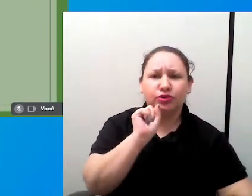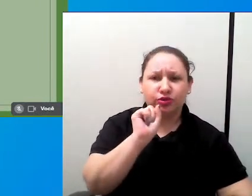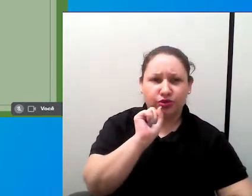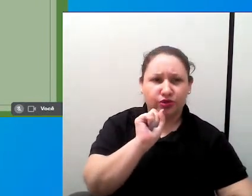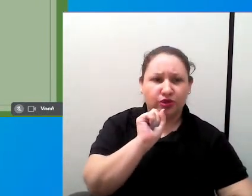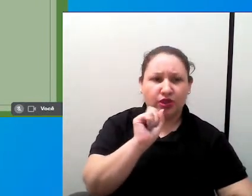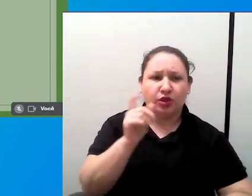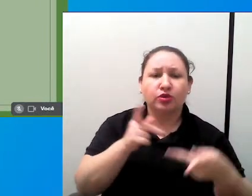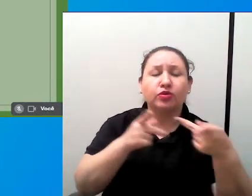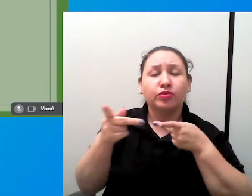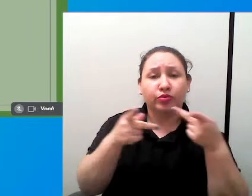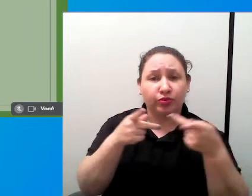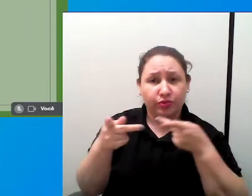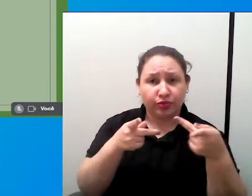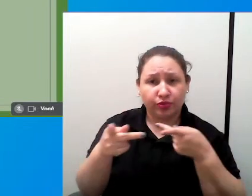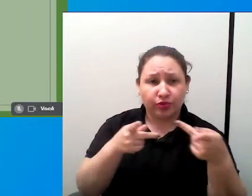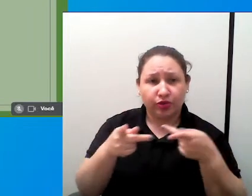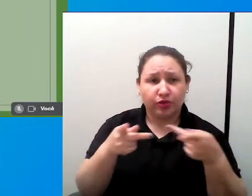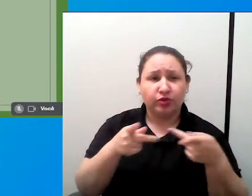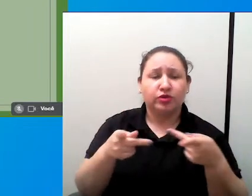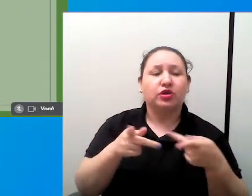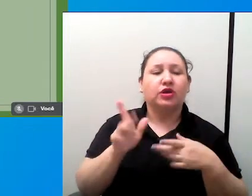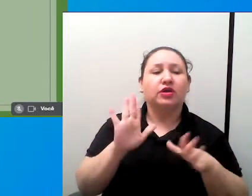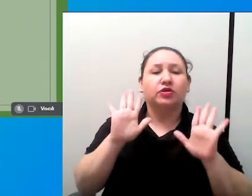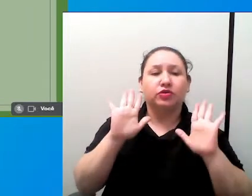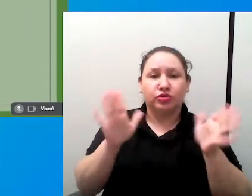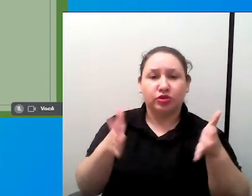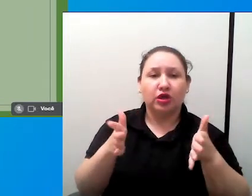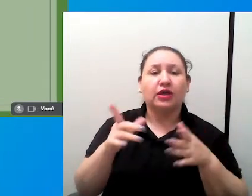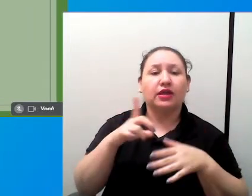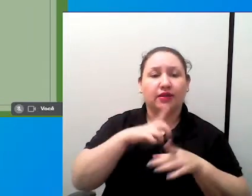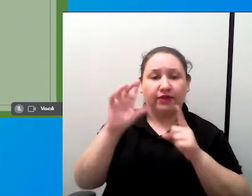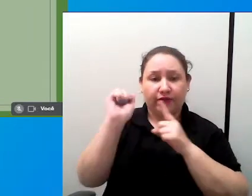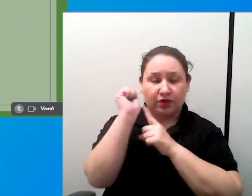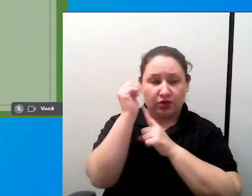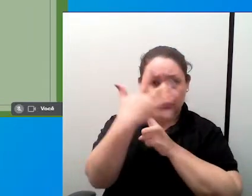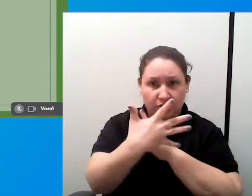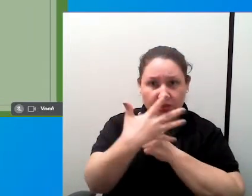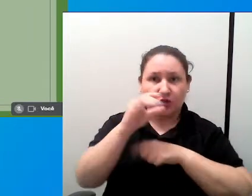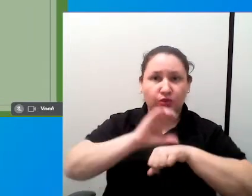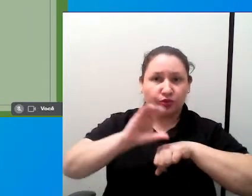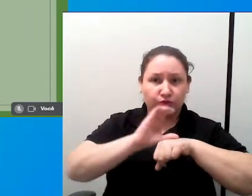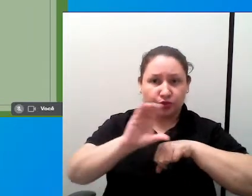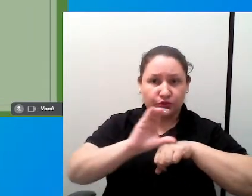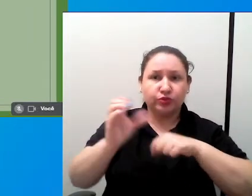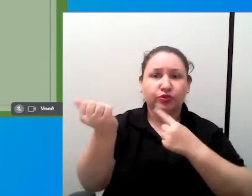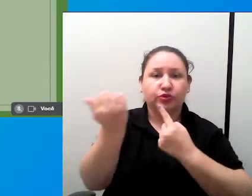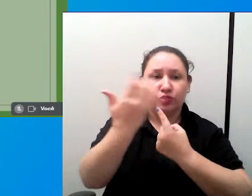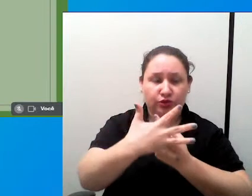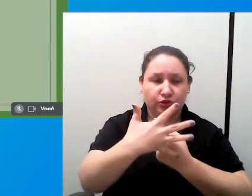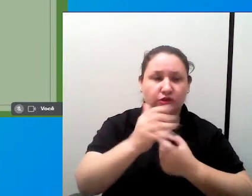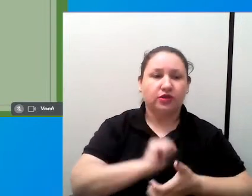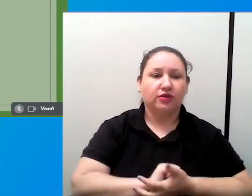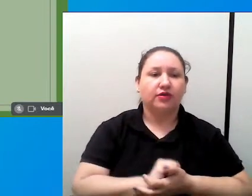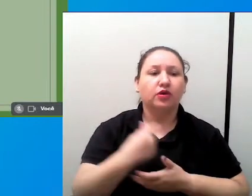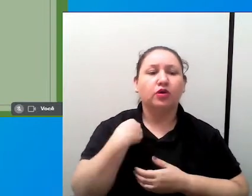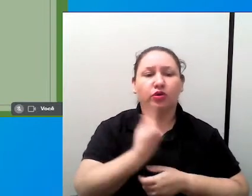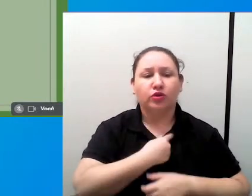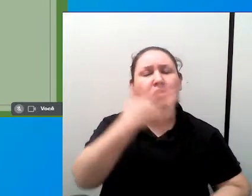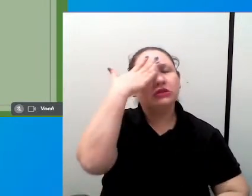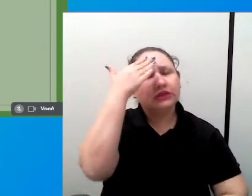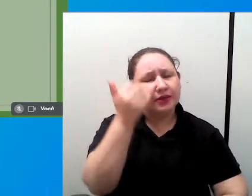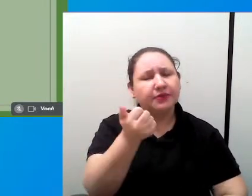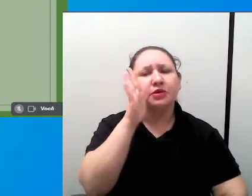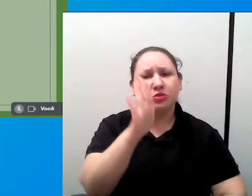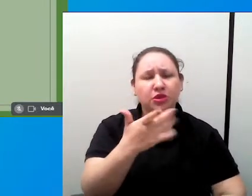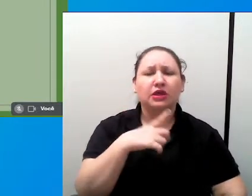realizados dentro, né, da extensão. Apesar da gente, né, vir com toda essa discussão, né,